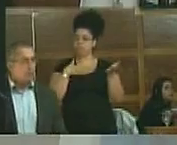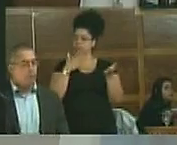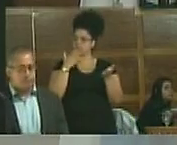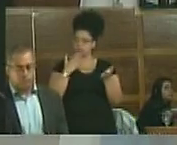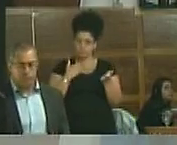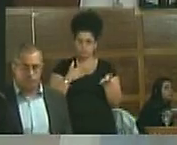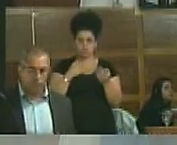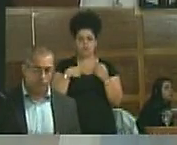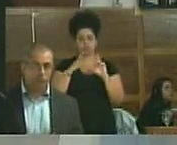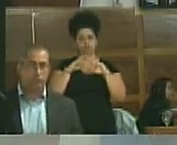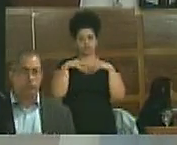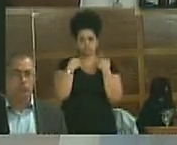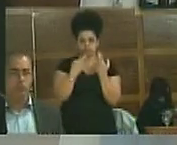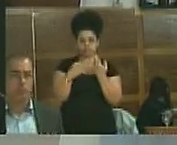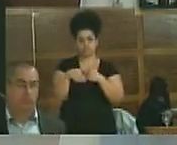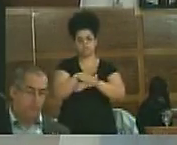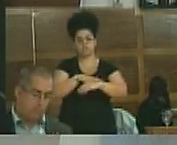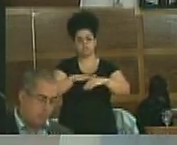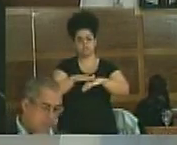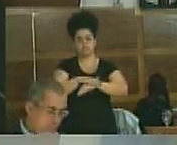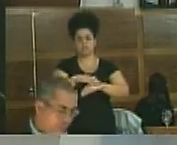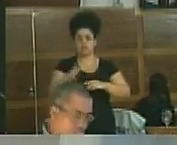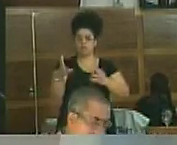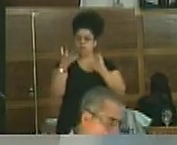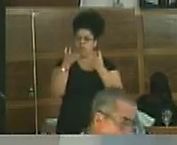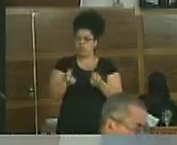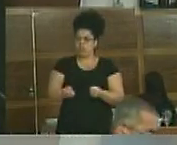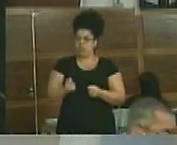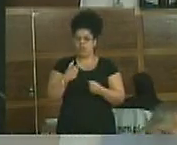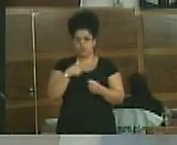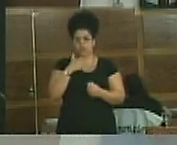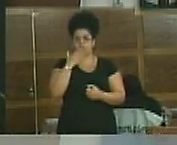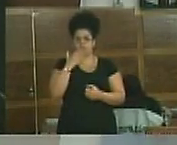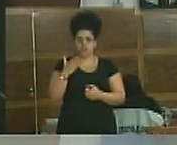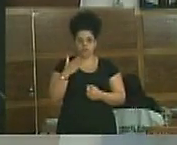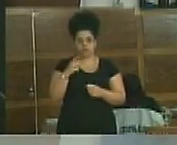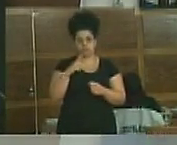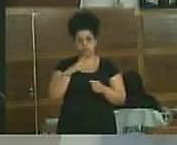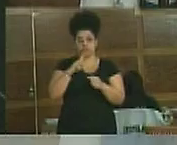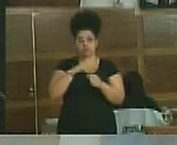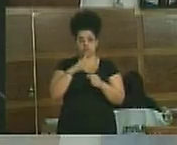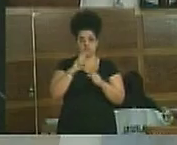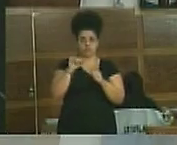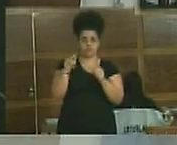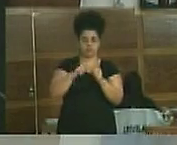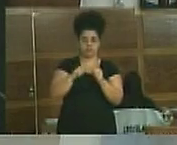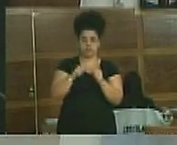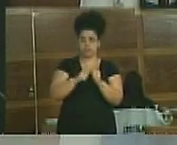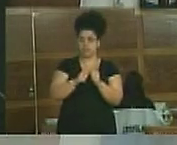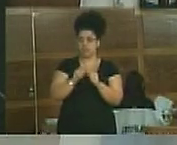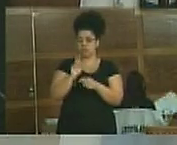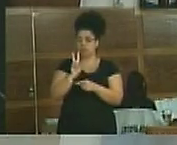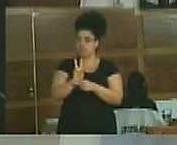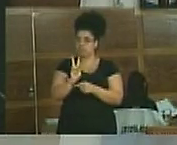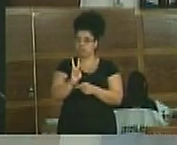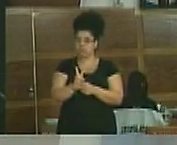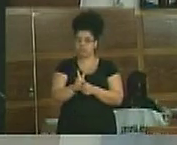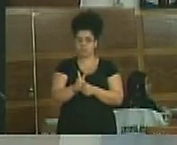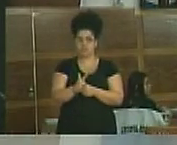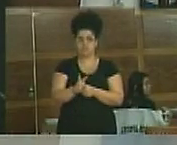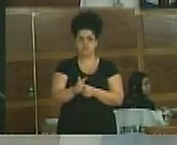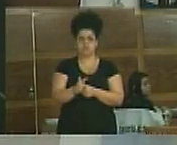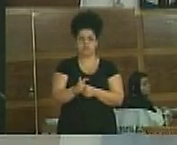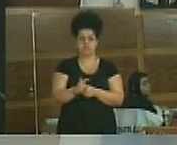reunião, onde foi pedido um paliativo. Então, vai ser feito provisoriamente